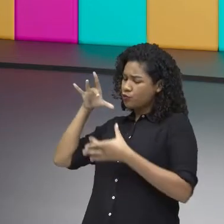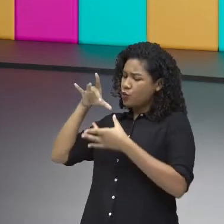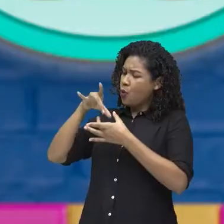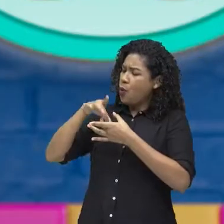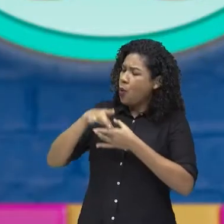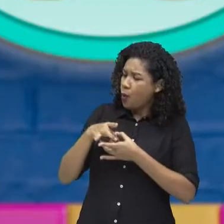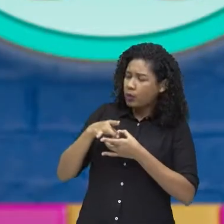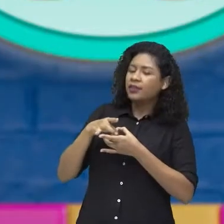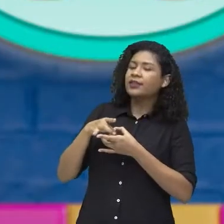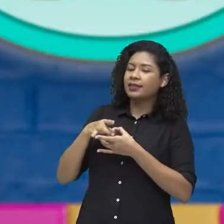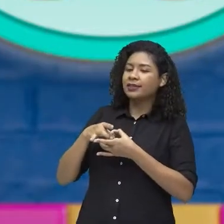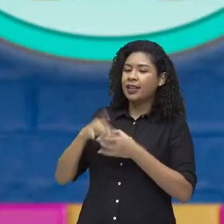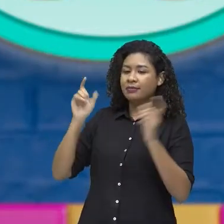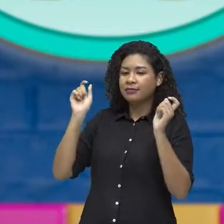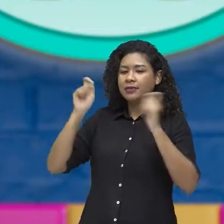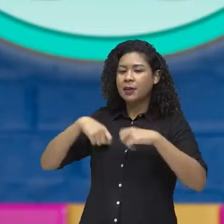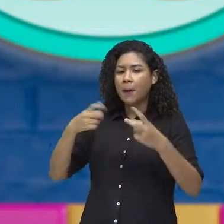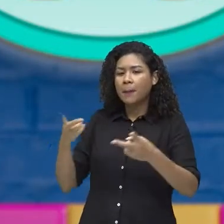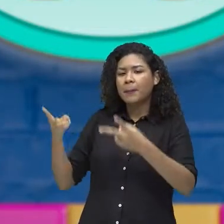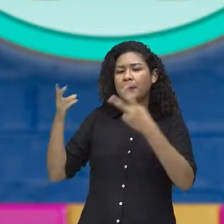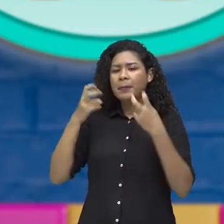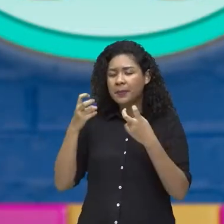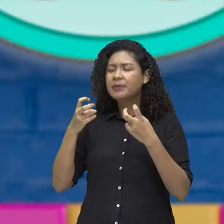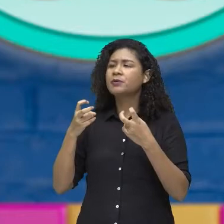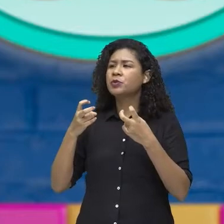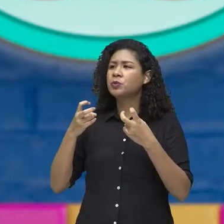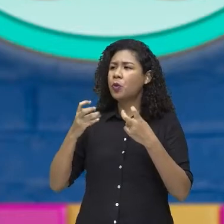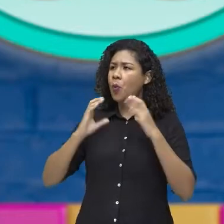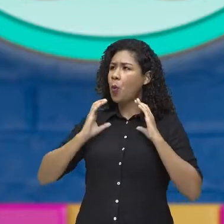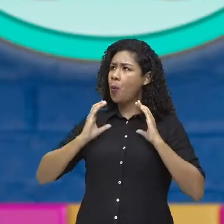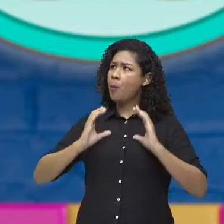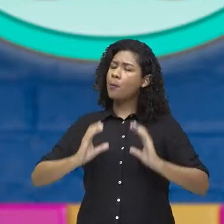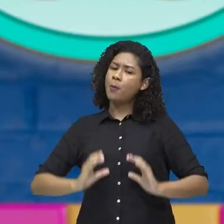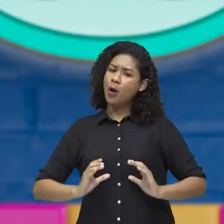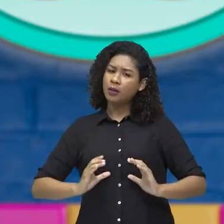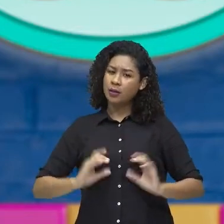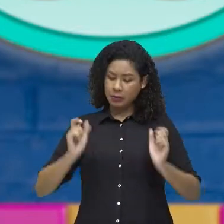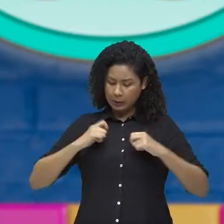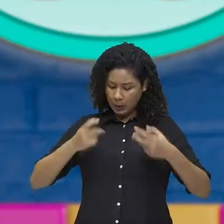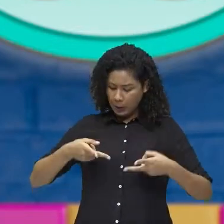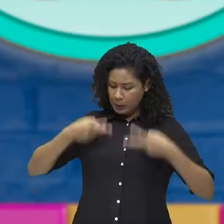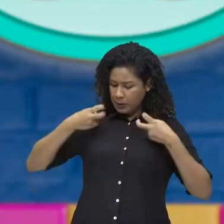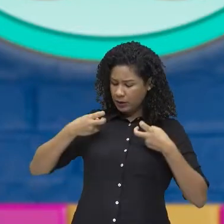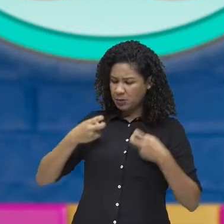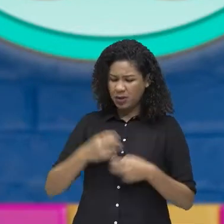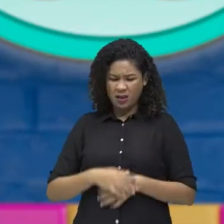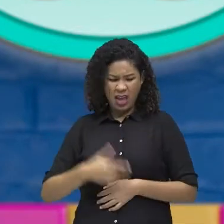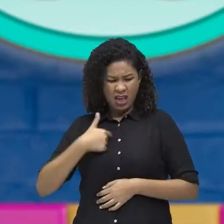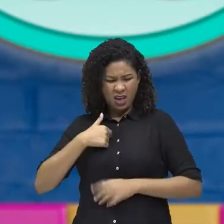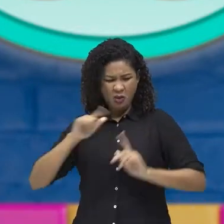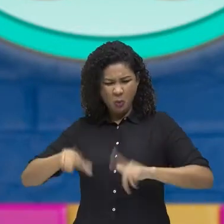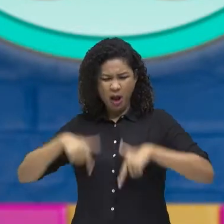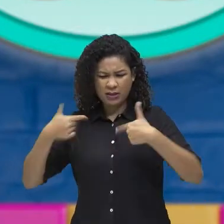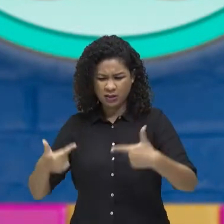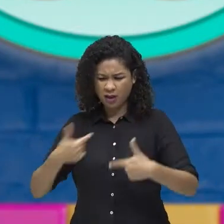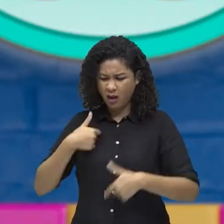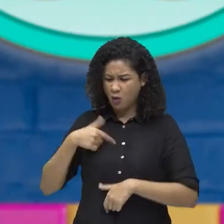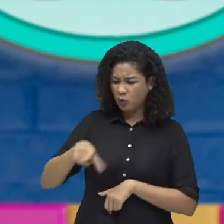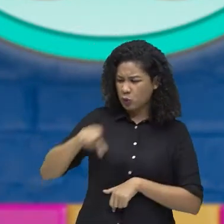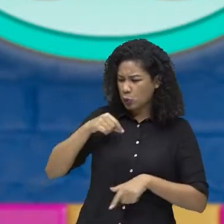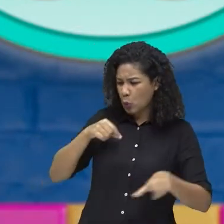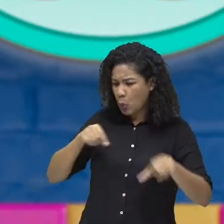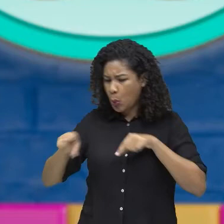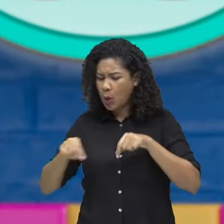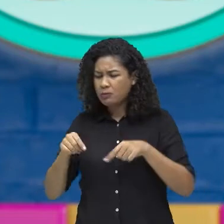faz com que a gente compreenda, inclusive, os nossos comportamentos. Faz que a gente entenda por que eu ajo dessa forma ou daquela